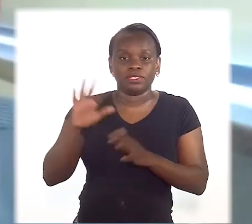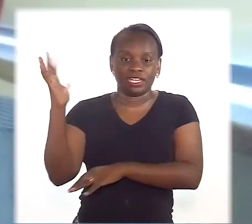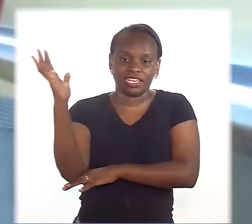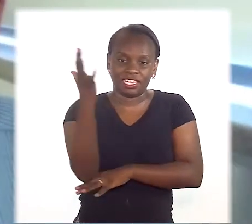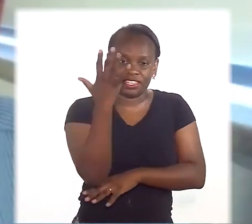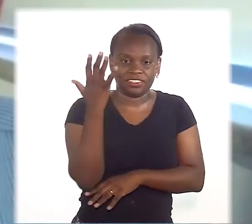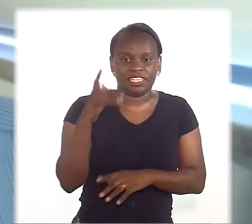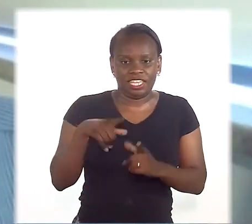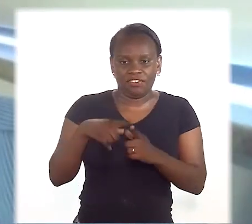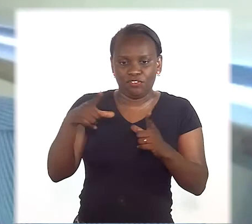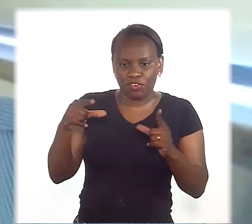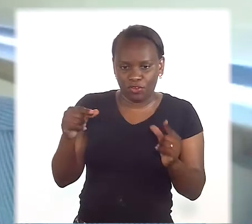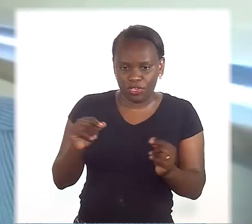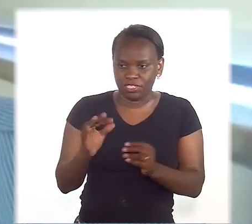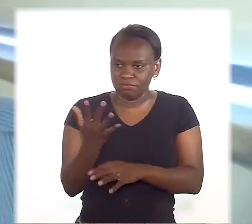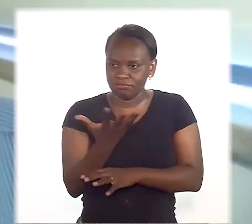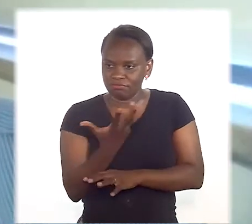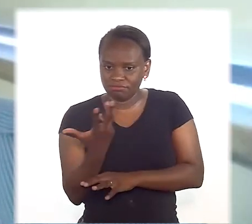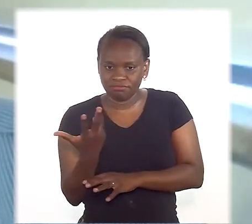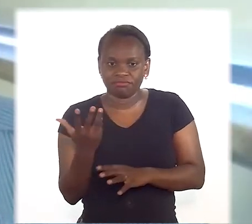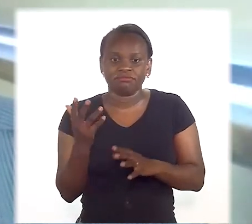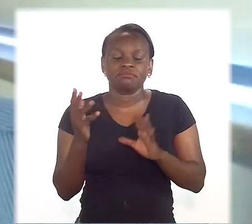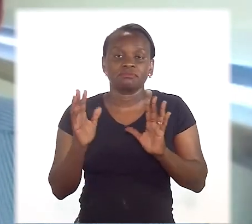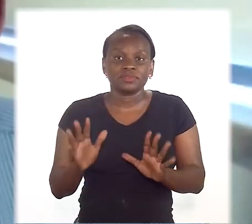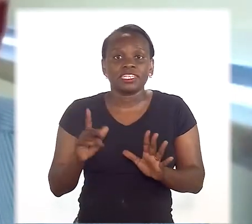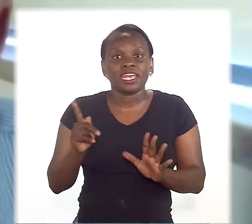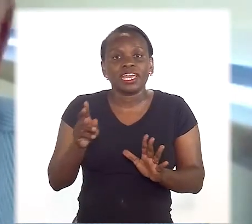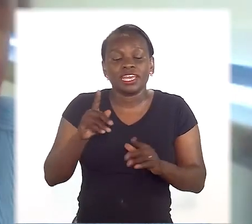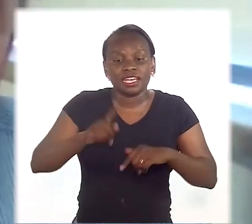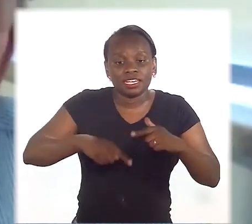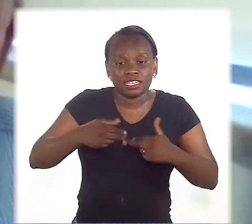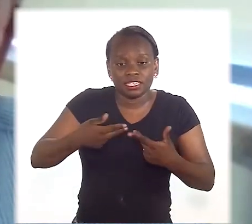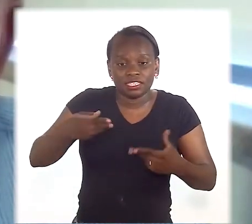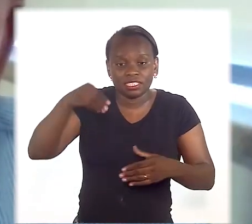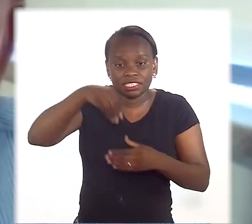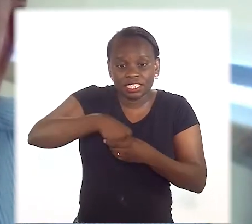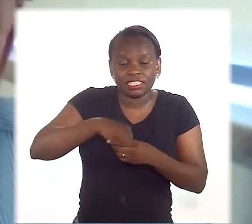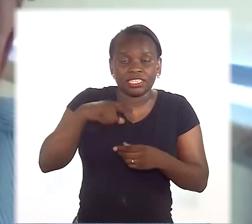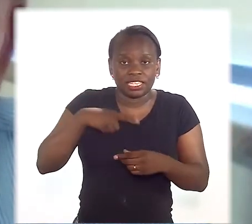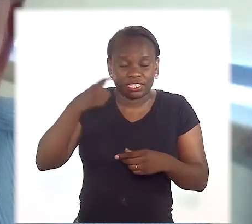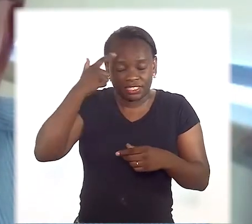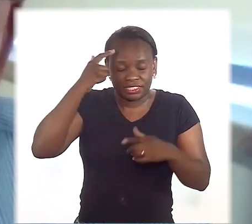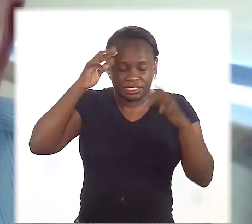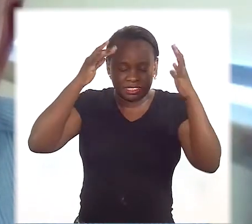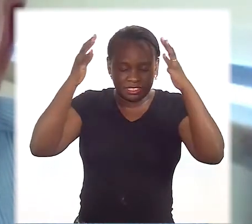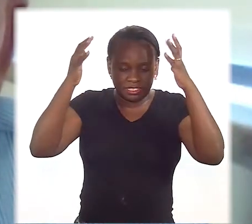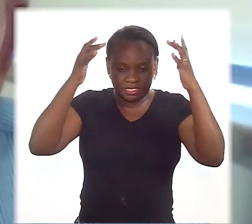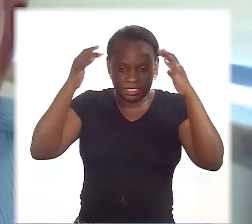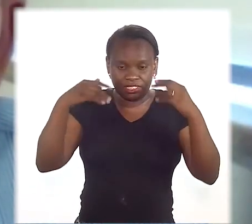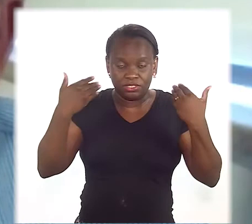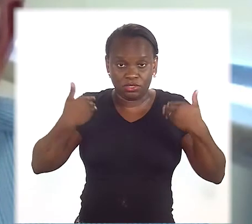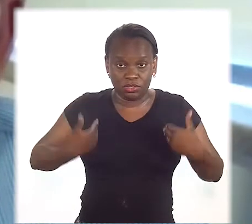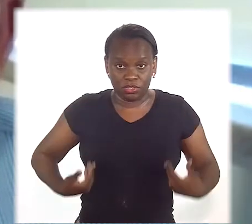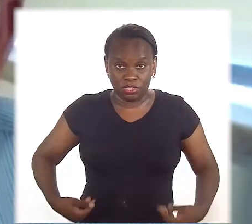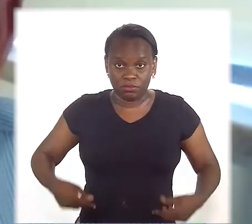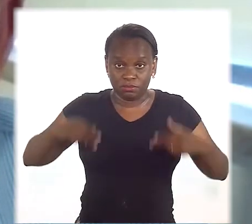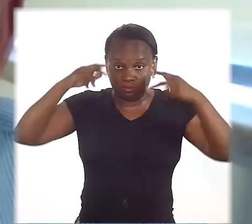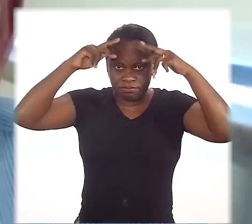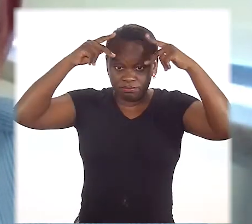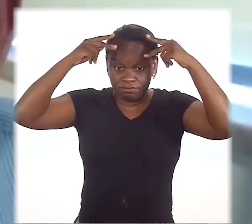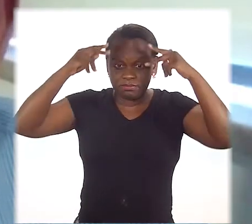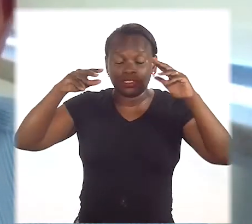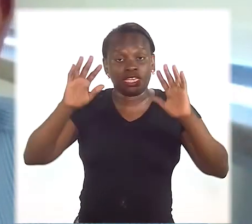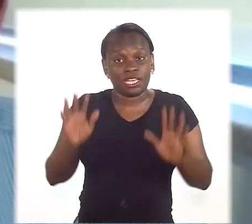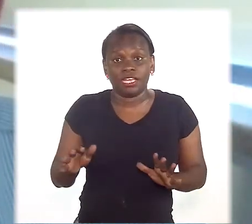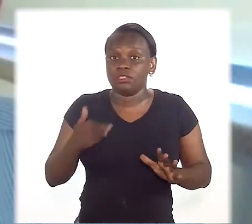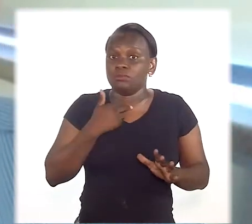da natureza, é uma planta, porém ela é uma substância psicoativa, atua no sistema nervoso central